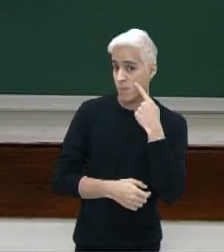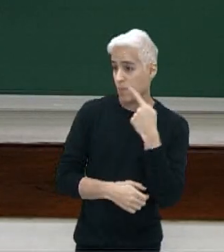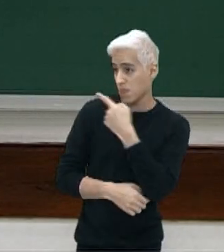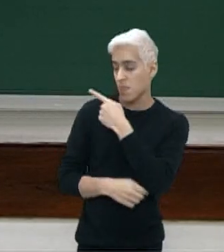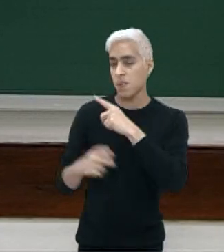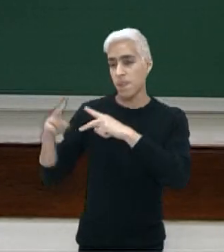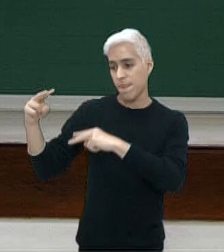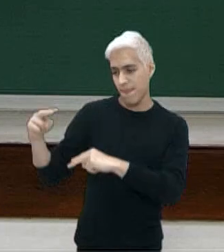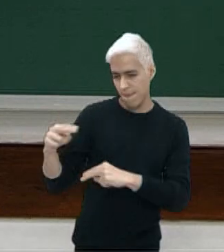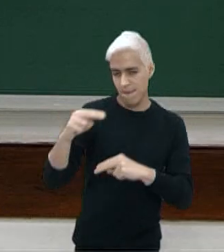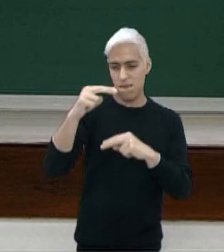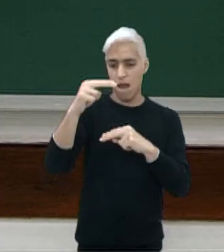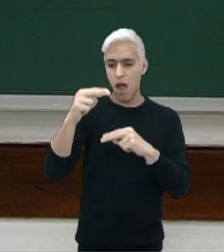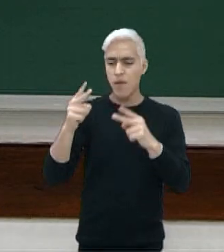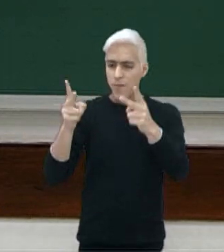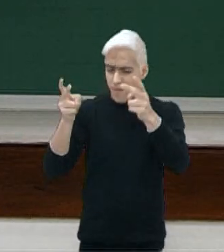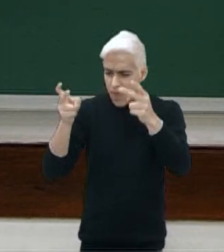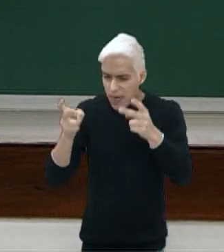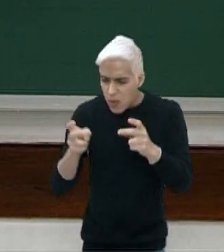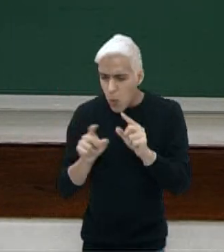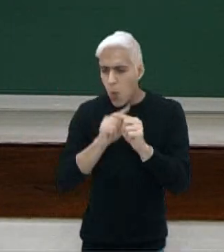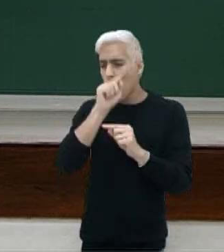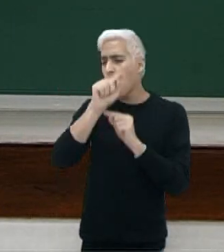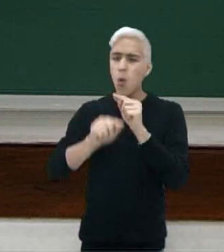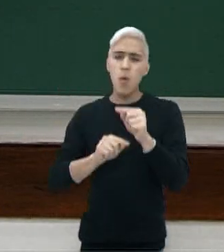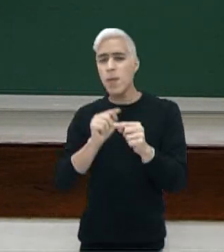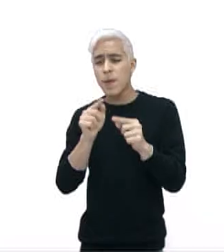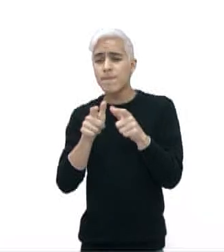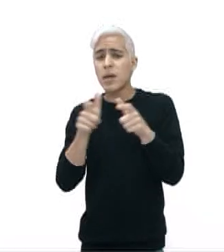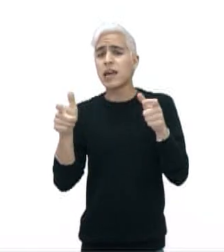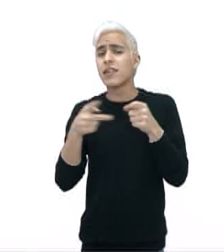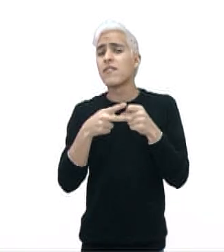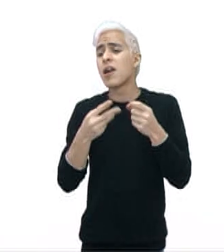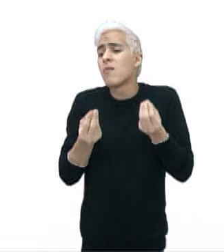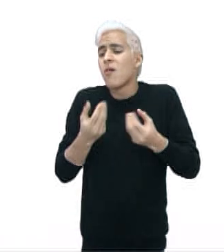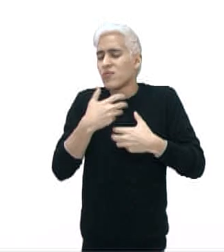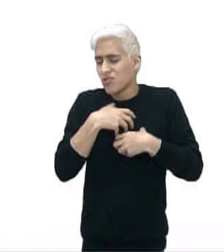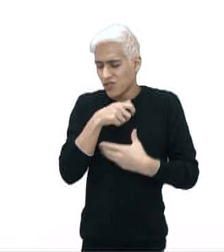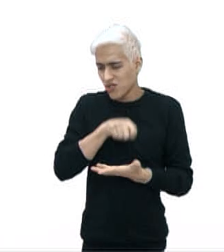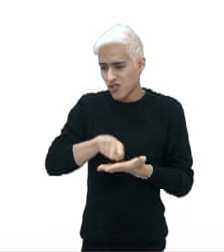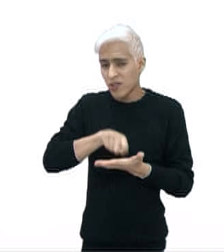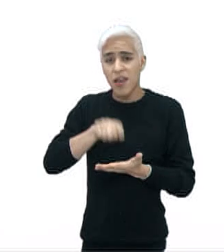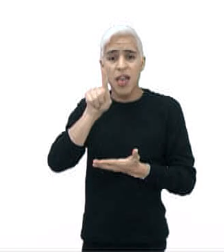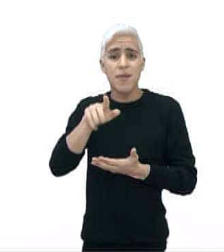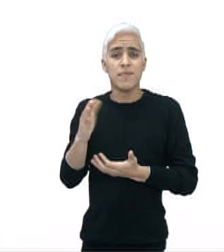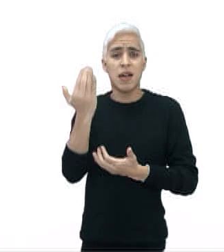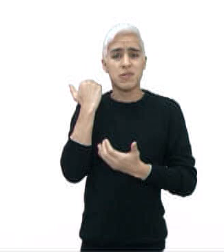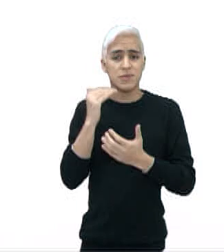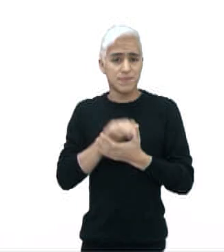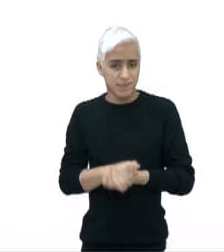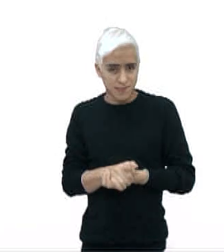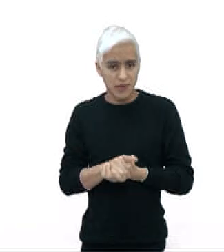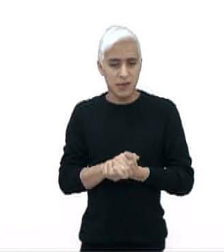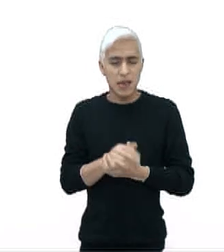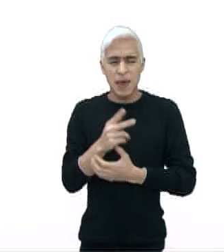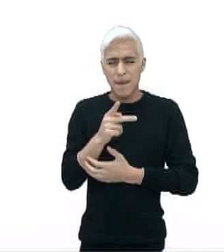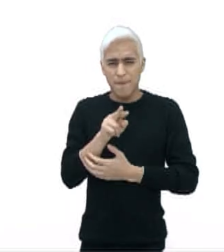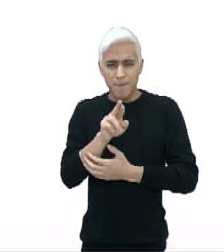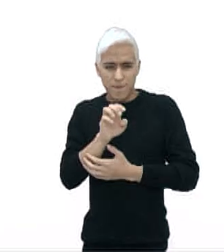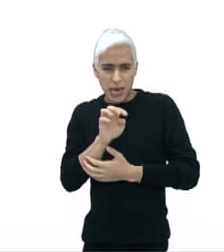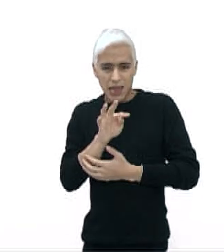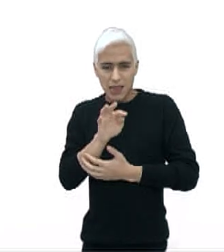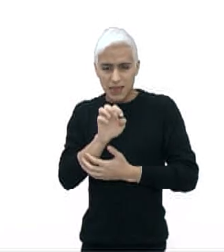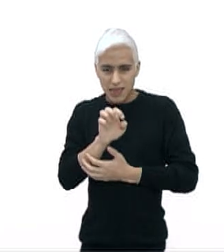excerto, você percebeu que estão aí a maioria dos verbos no passado, né? No pretérito. Veja